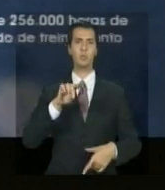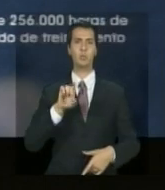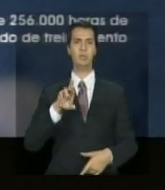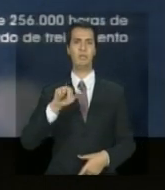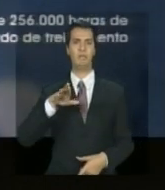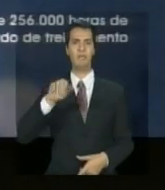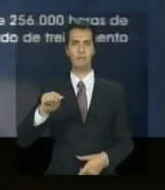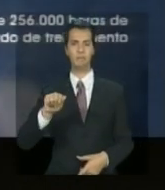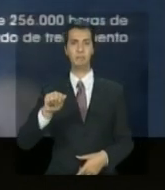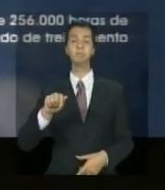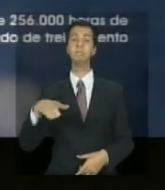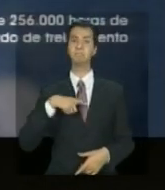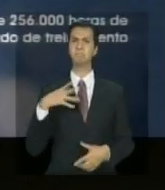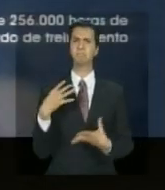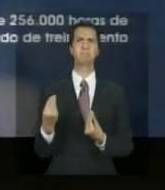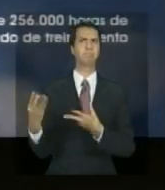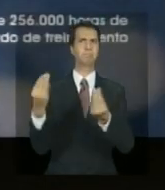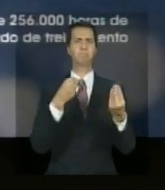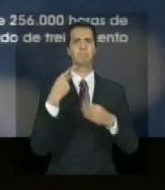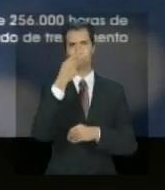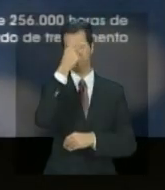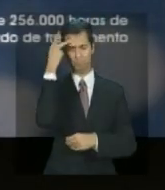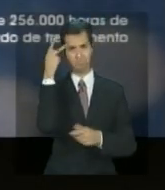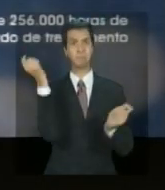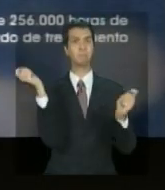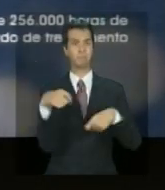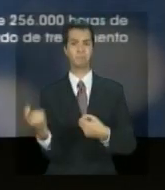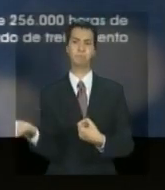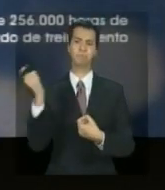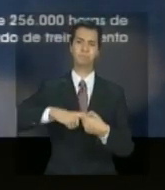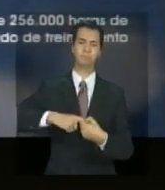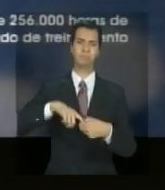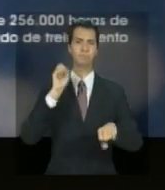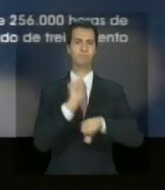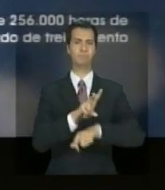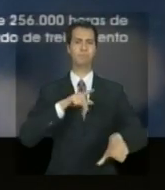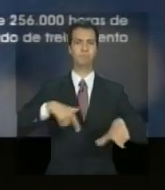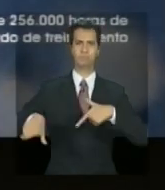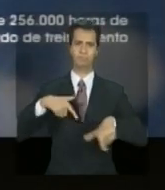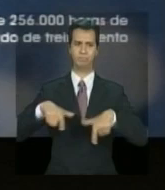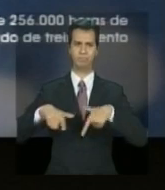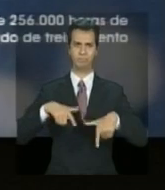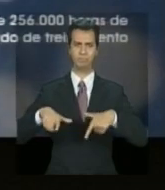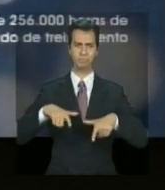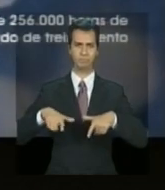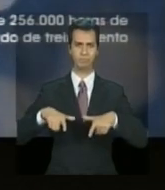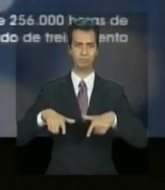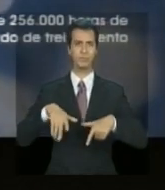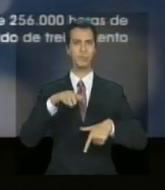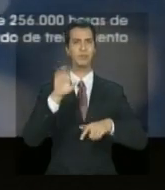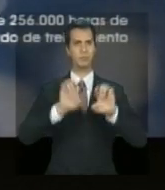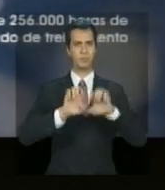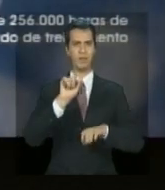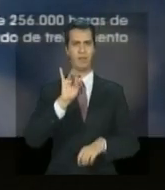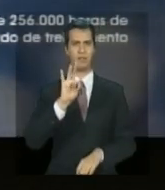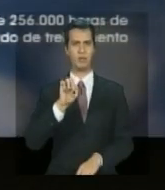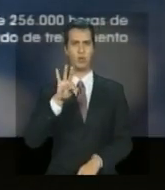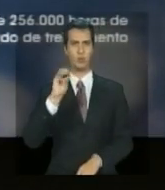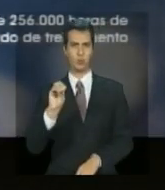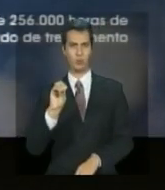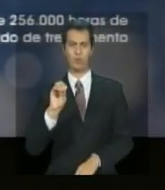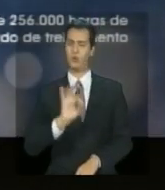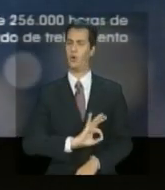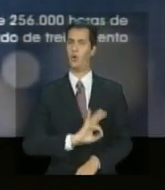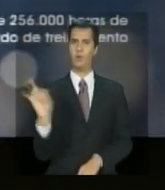Madureira. Mais pessoas estão podendo se juntar a todos que fazem da Atento um